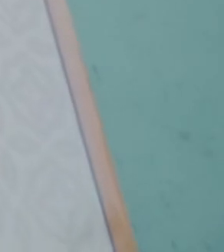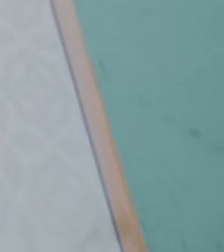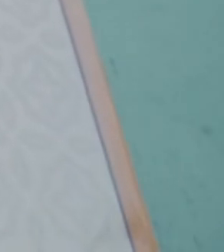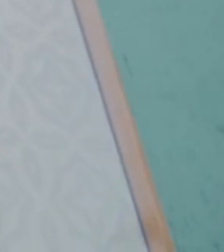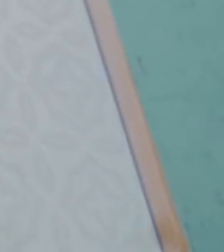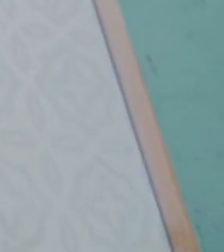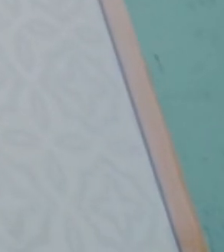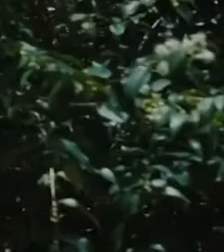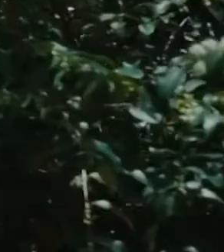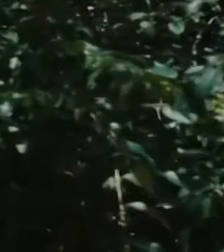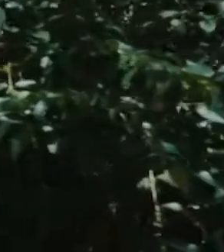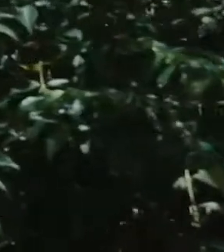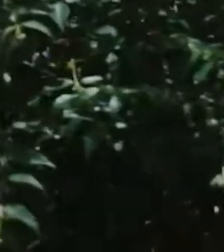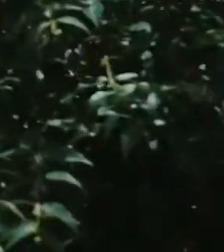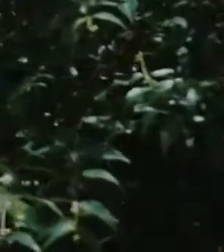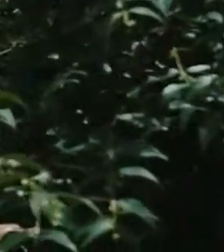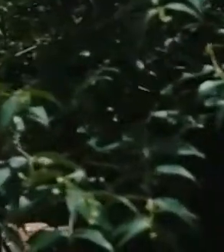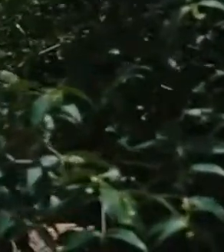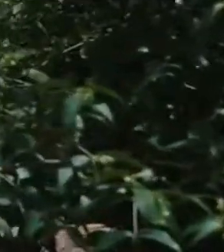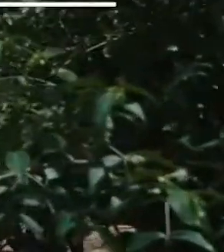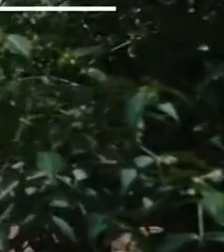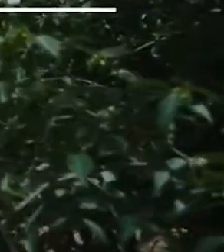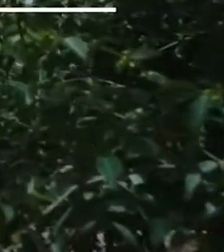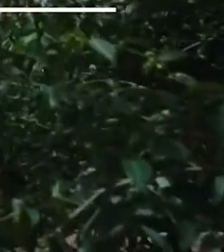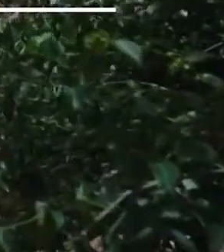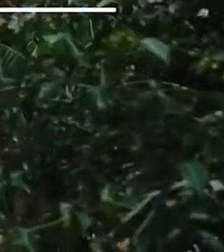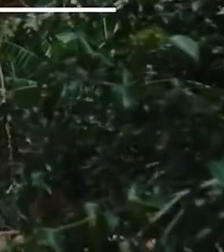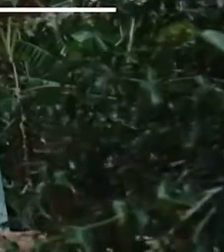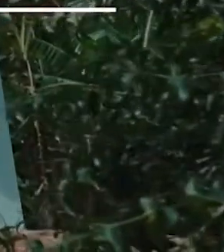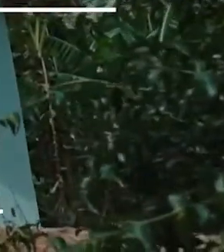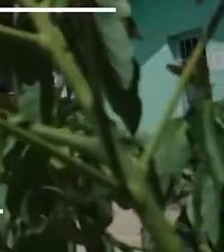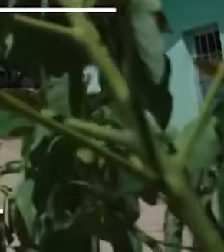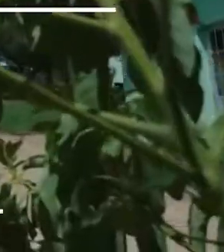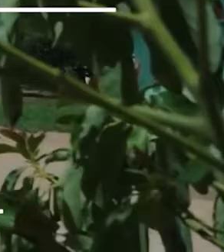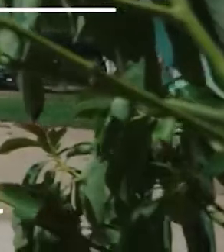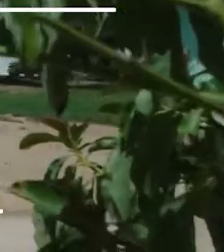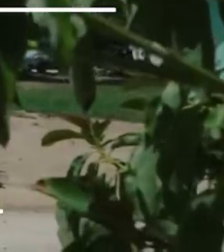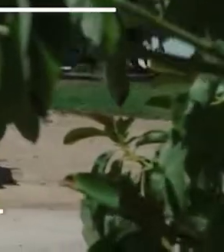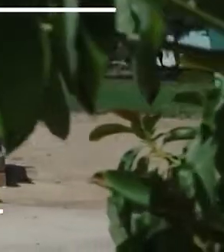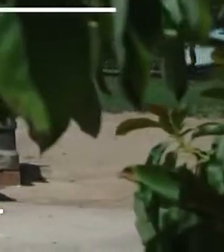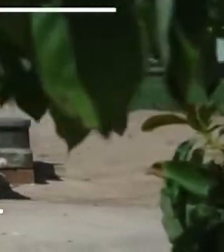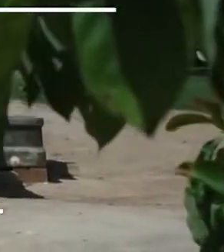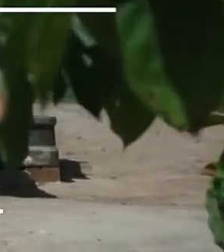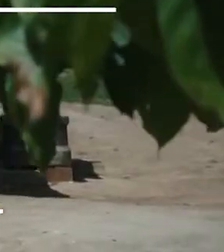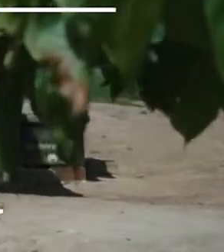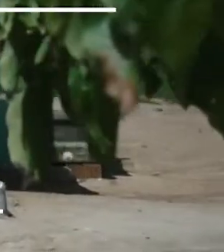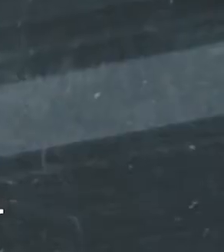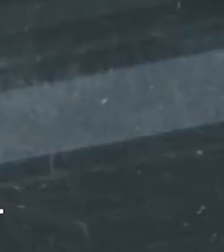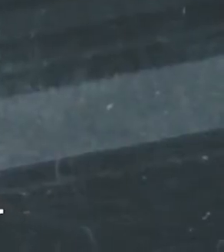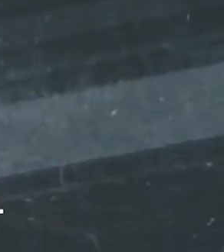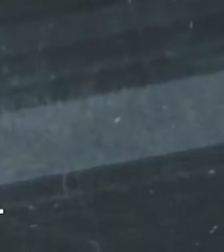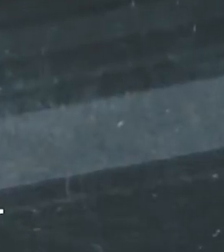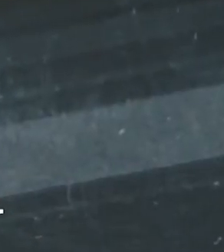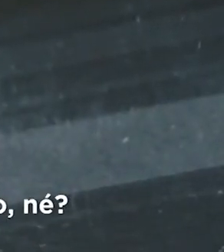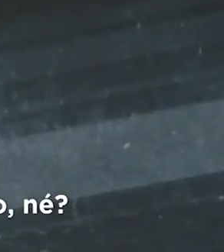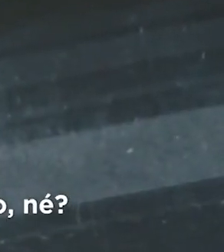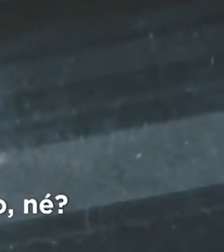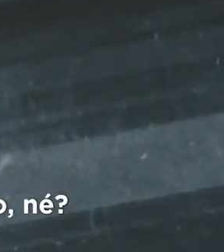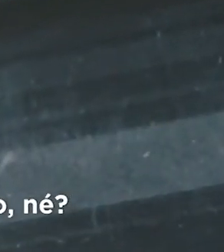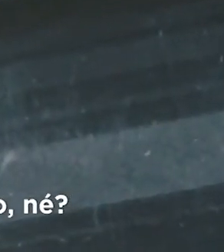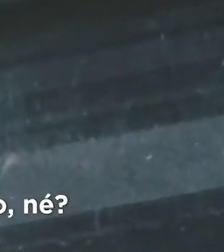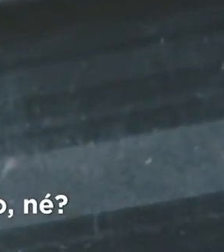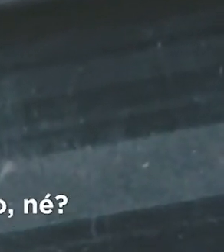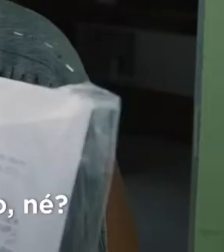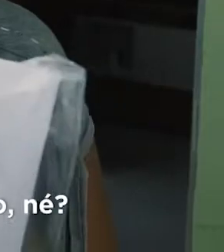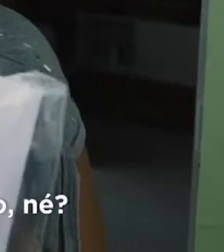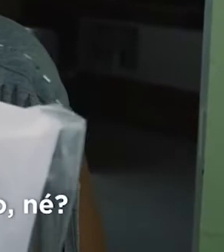A Prefeitura de Caruaru continua realizando o sonho da casa própria de muitas famílias da zona rural em 2021. Eu acho que